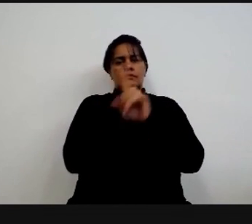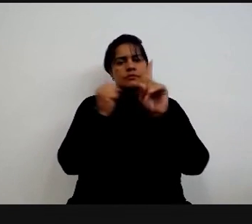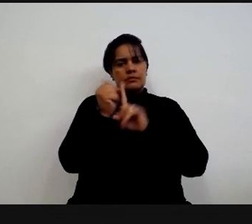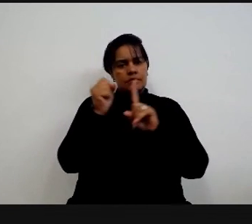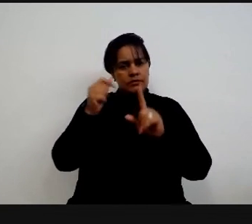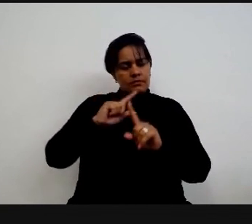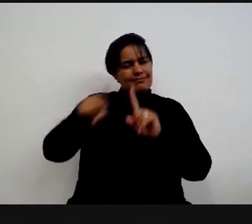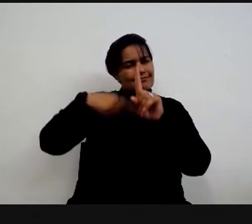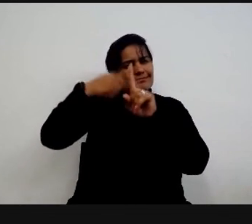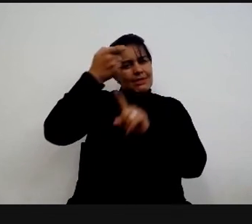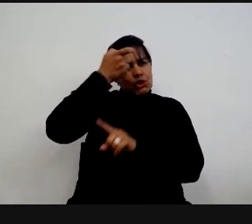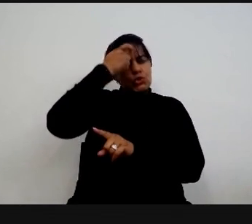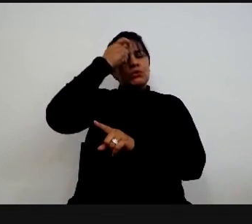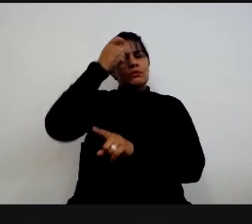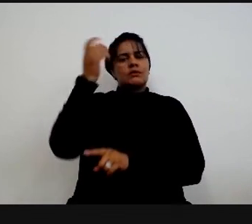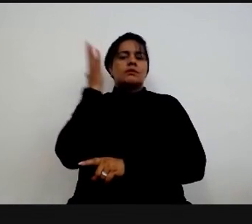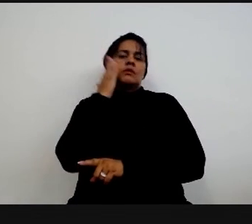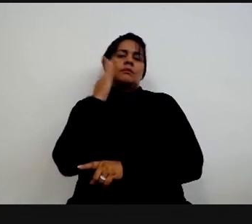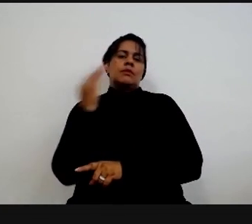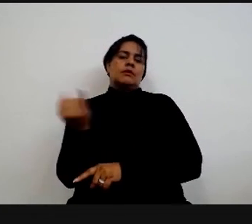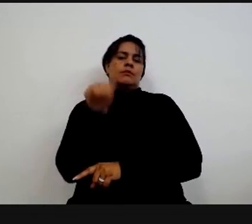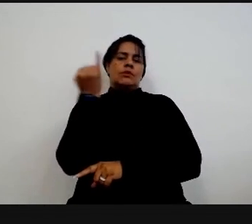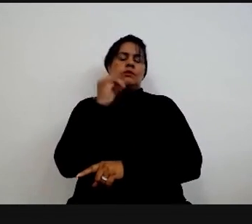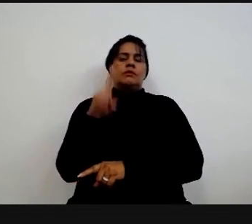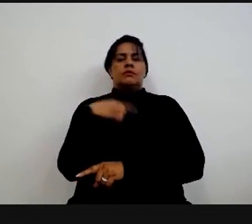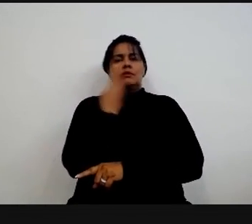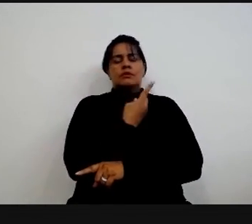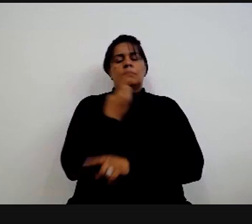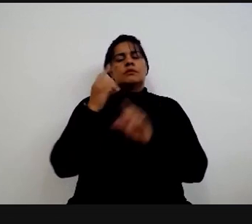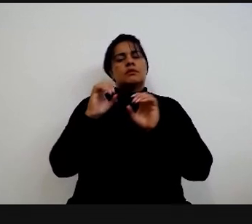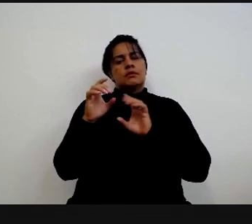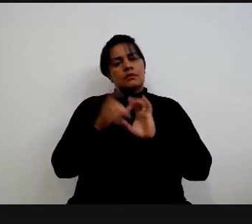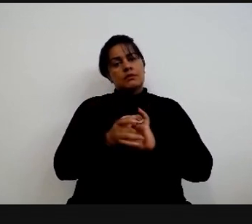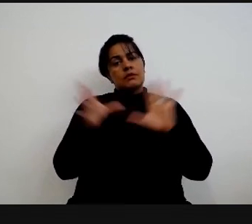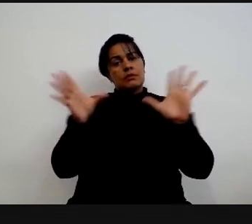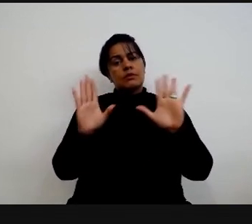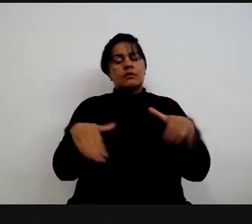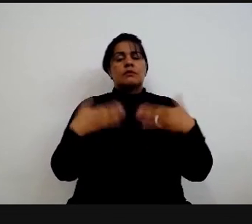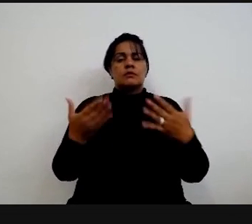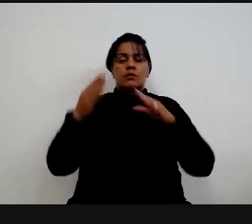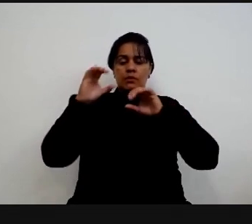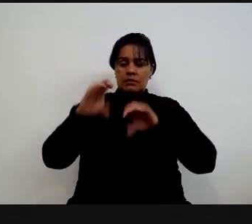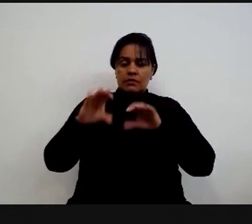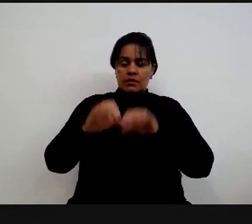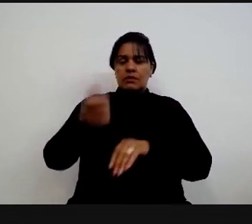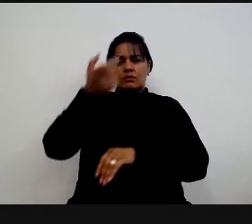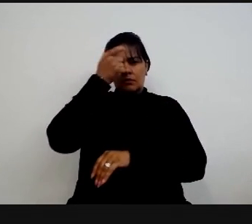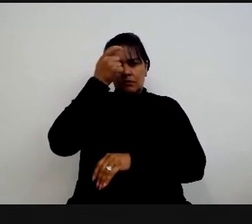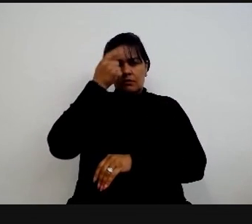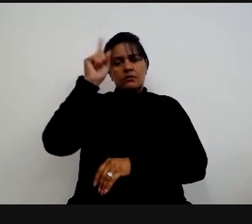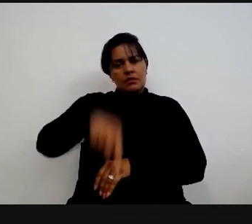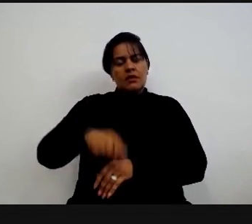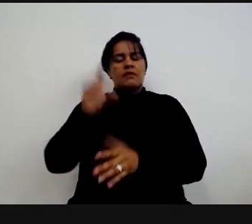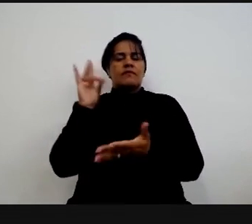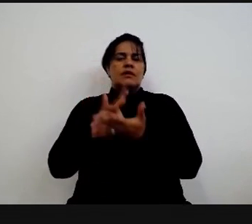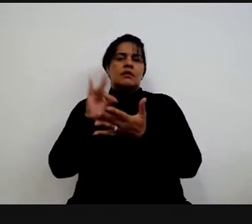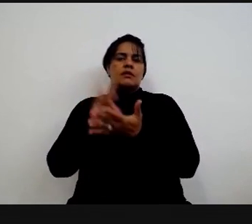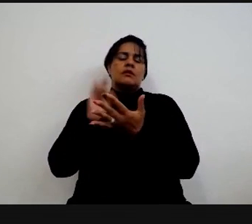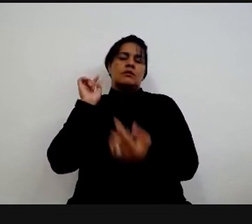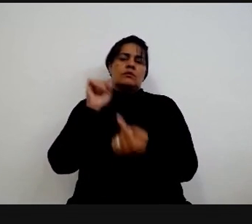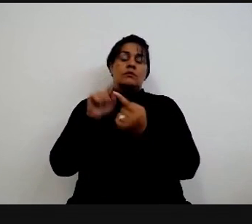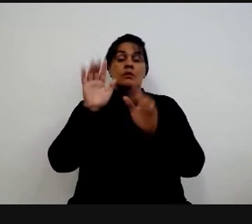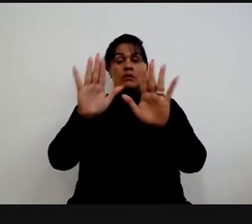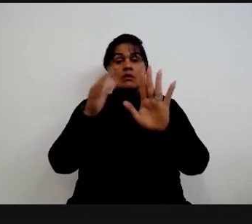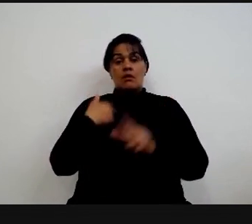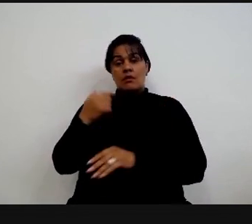sociedade mais consciente da importância da nossa democracia. Então, para mim, a educação, a conscientização é a saída. Eu, por